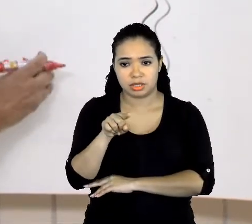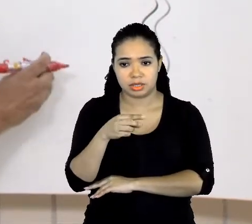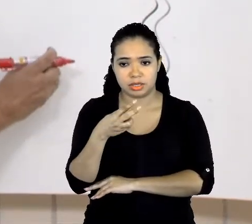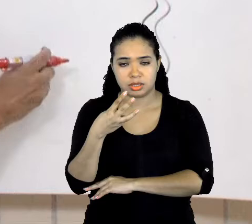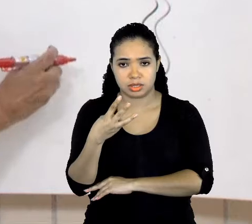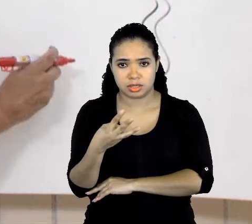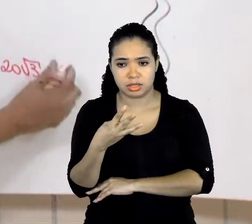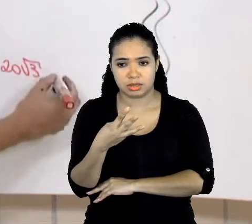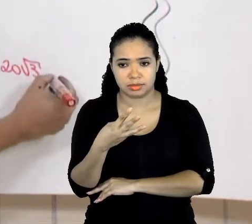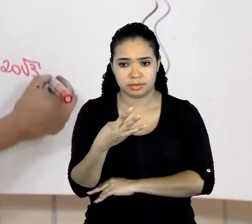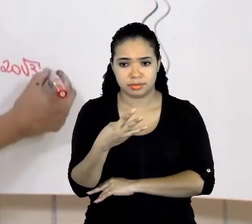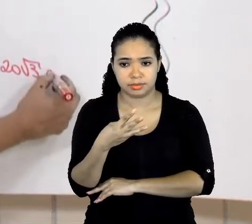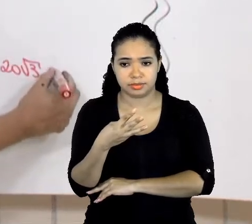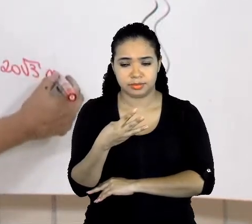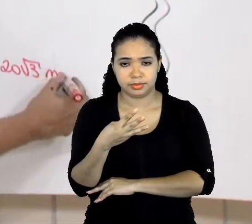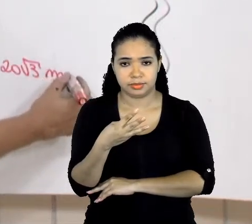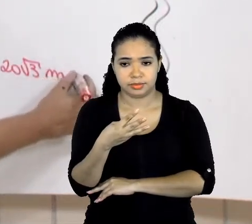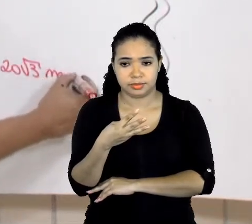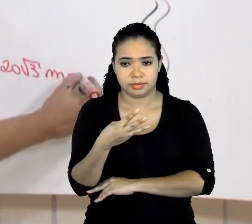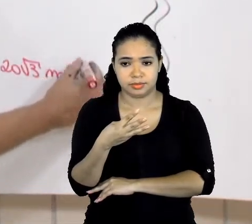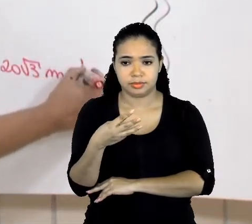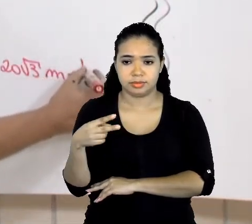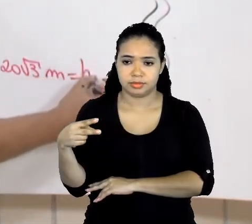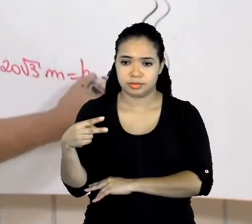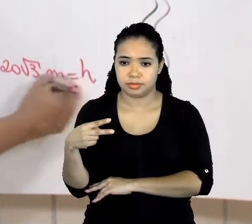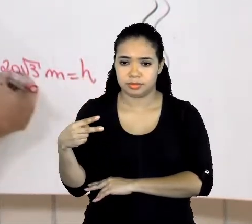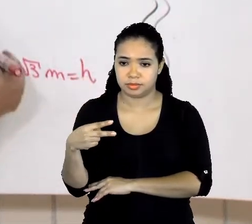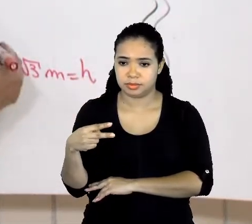que a distância, a altura desse prédio, desculpa,